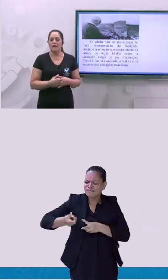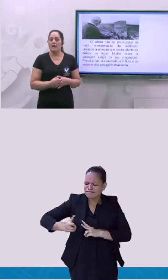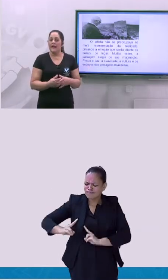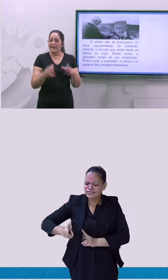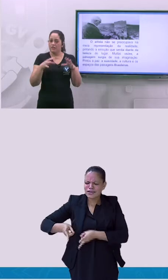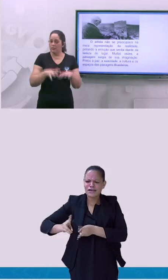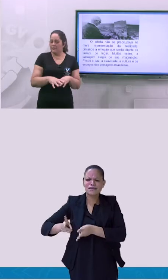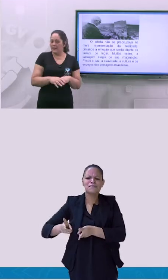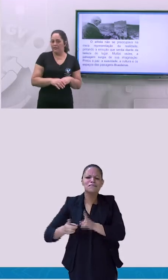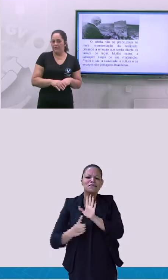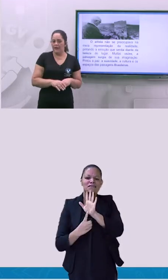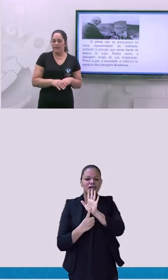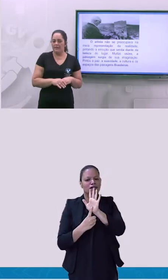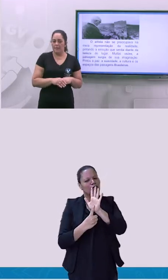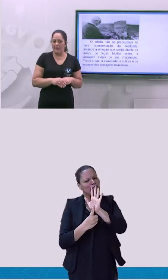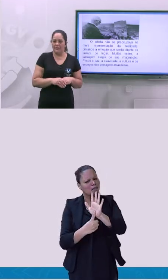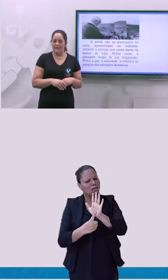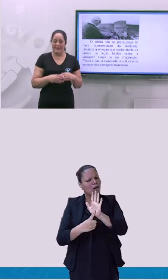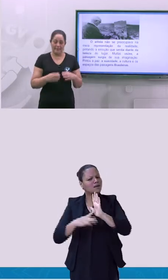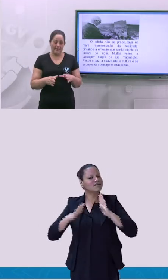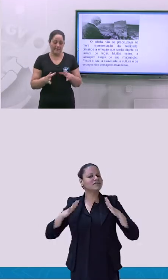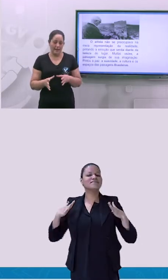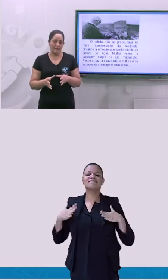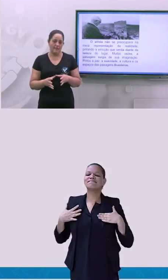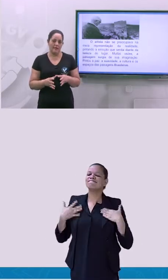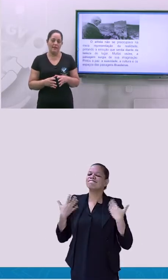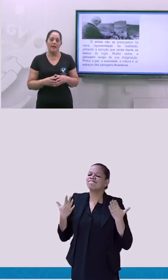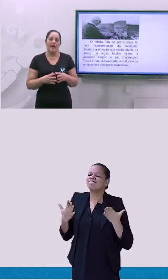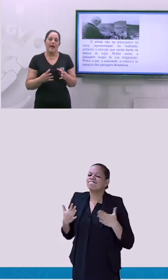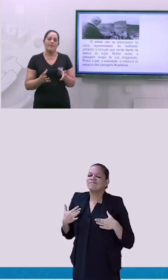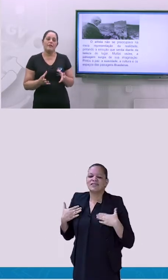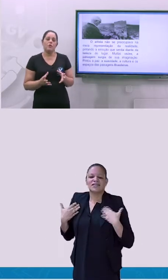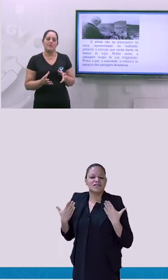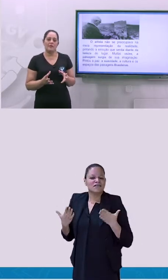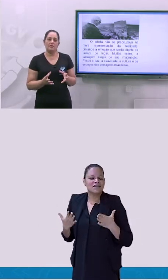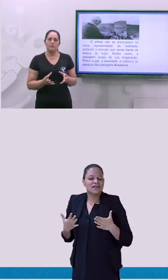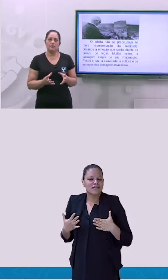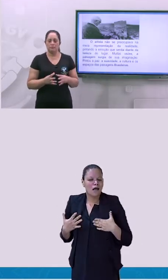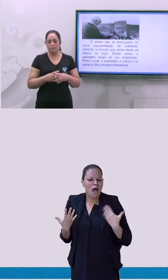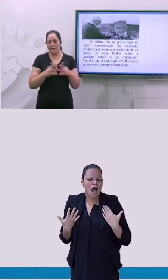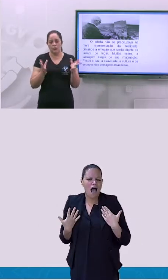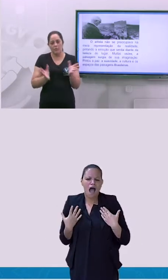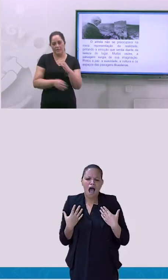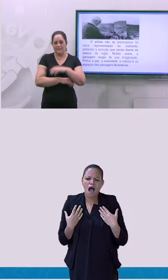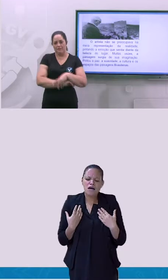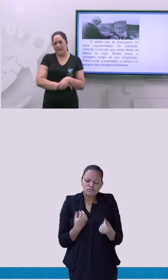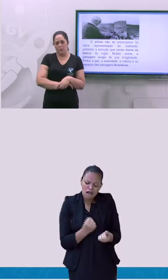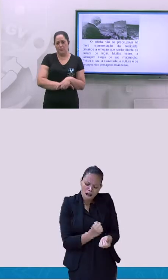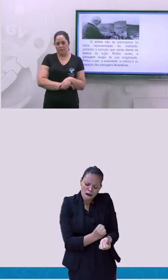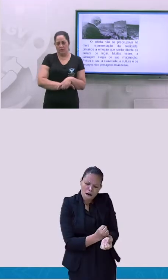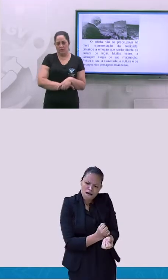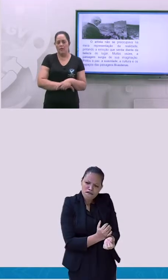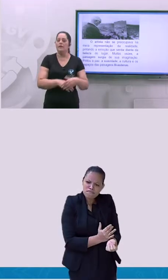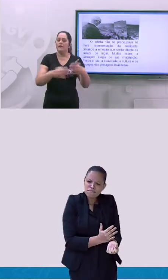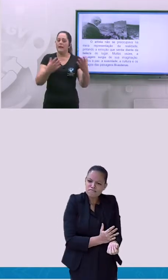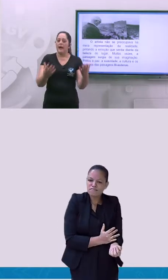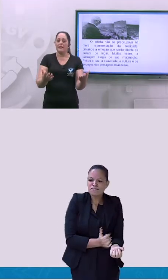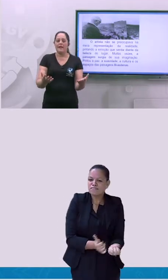paisagens. E a gente consegue ver nas imagens dele, nas telas dele, essa emoção. Mas como assim ver a